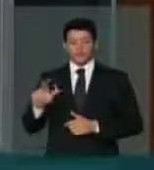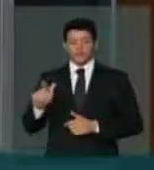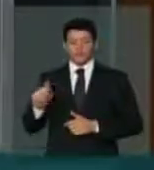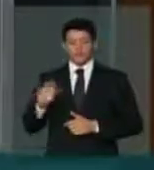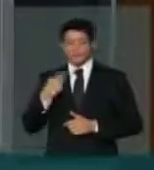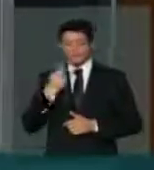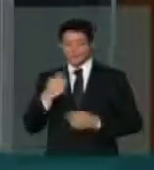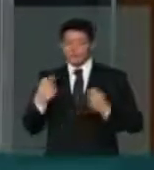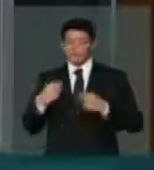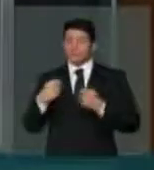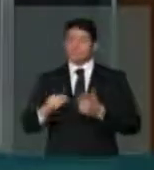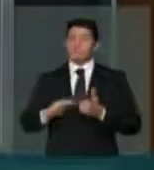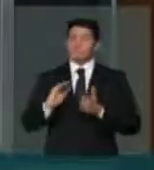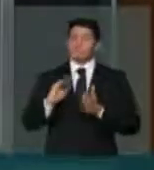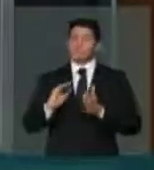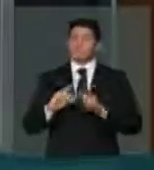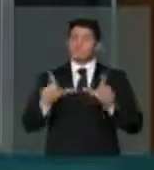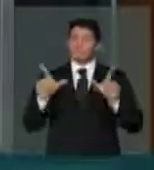bancos públicos.